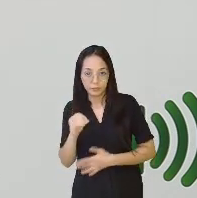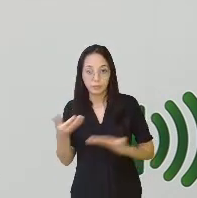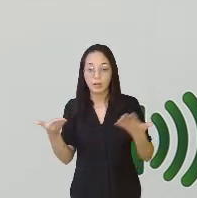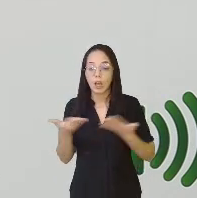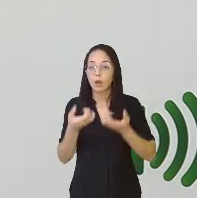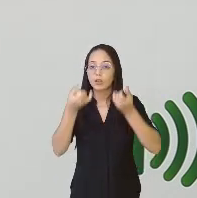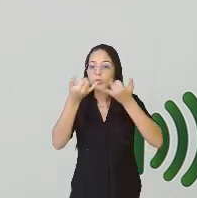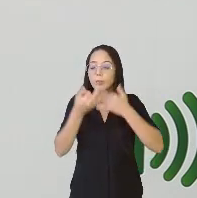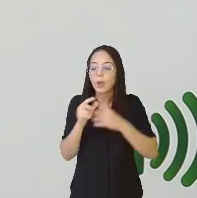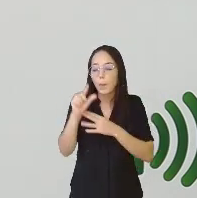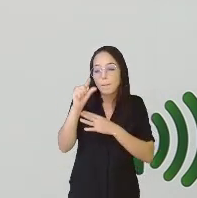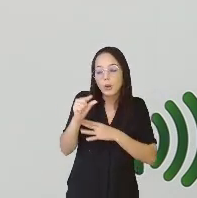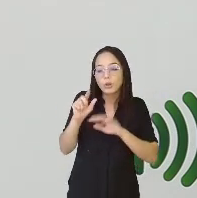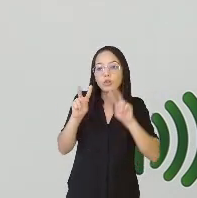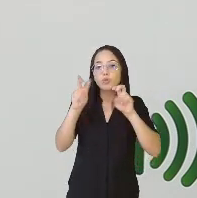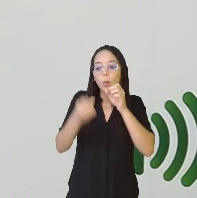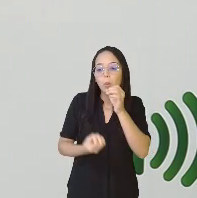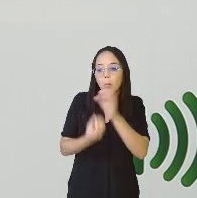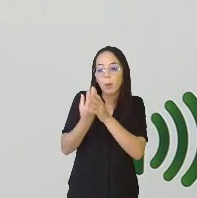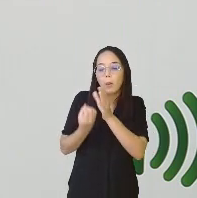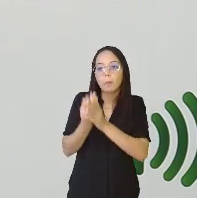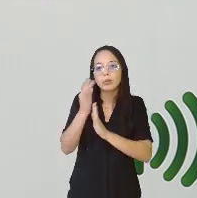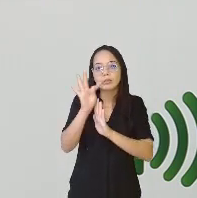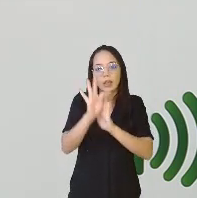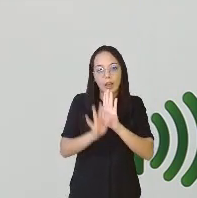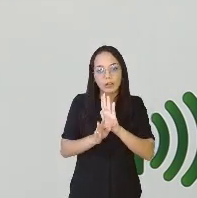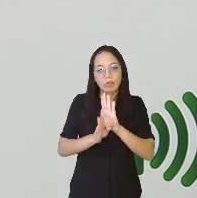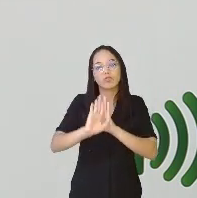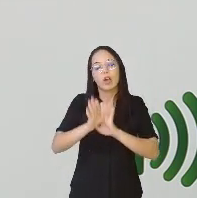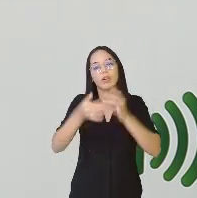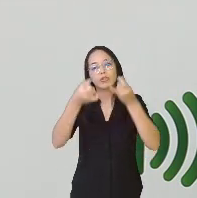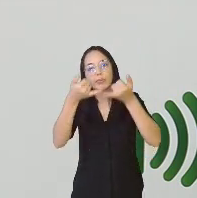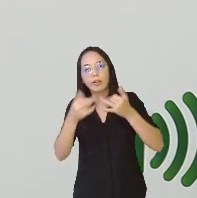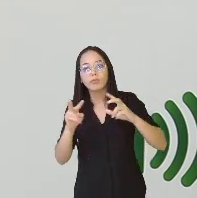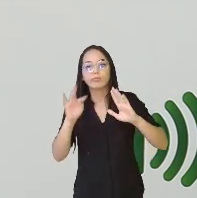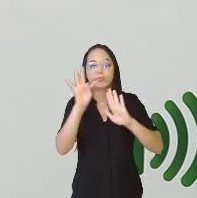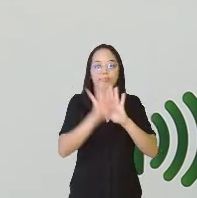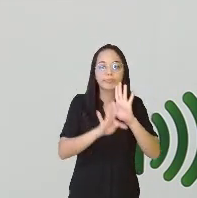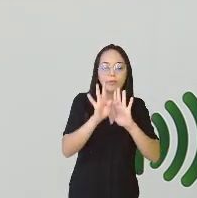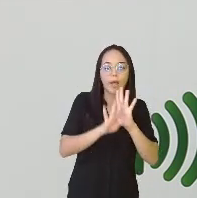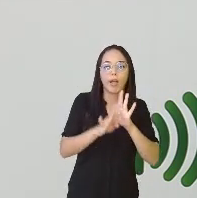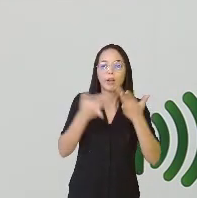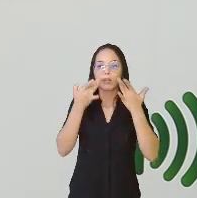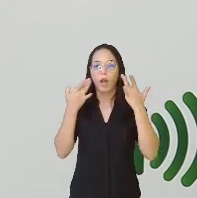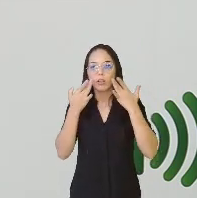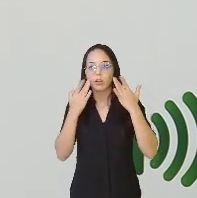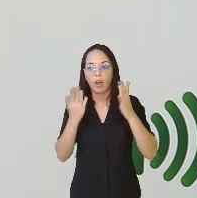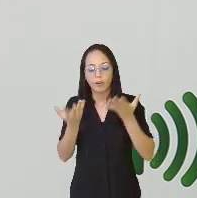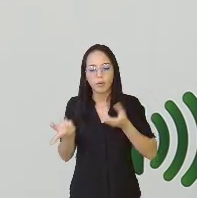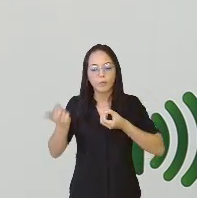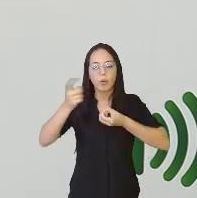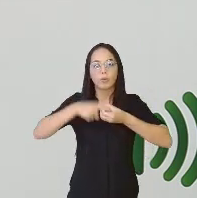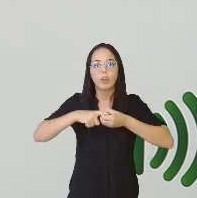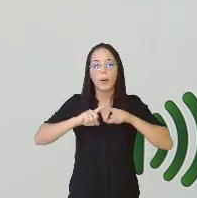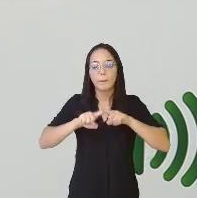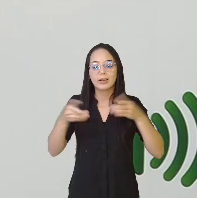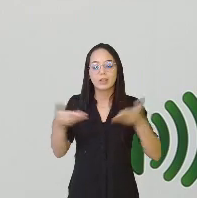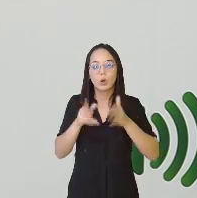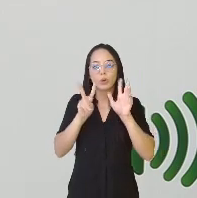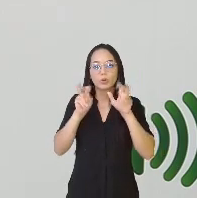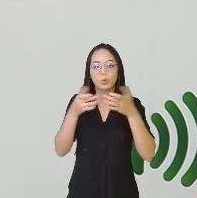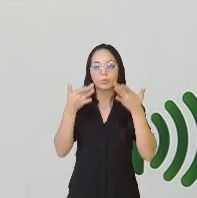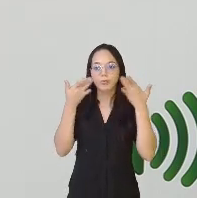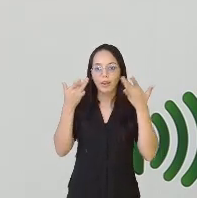agora falar um pouquinho sobre a origem do teatro. Já falamos tanto, não foi, de textos teatrais. Vamos retomar, mas vamos ver um pouquinho sobre o